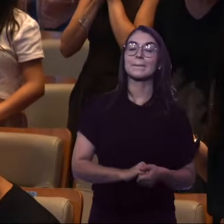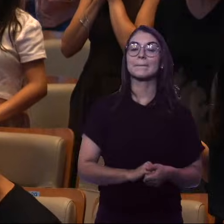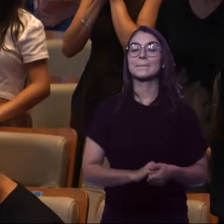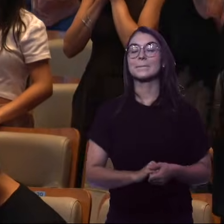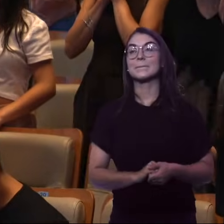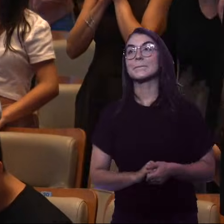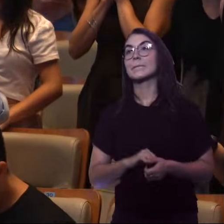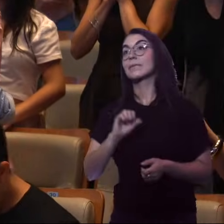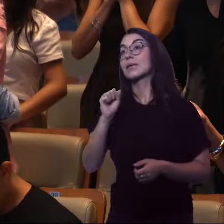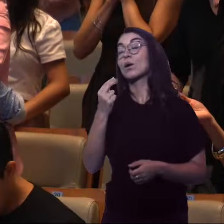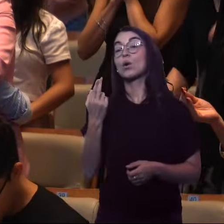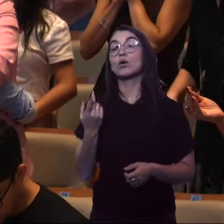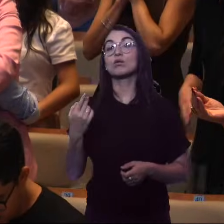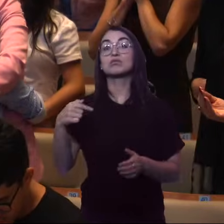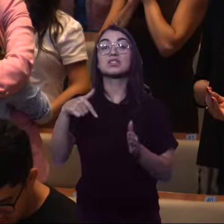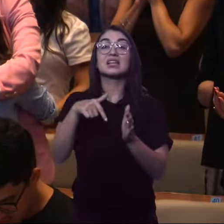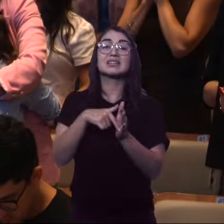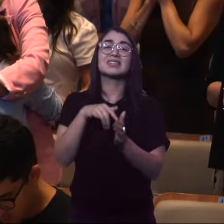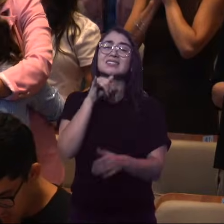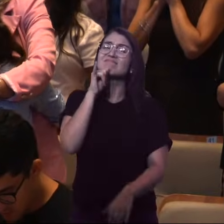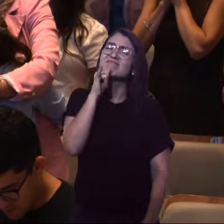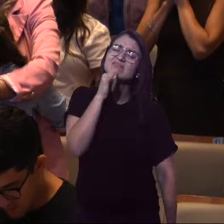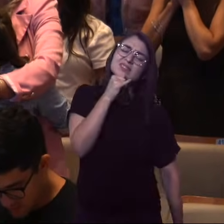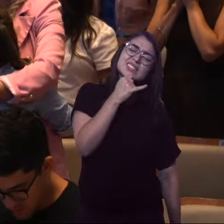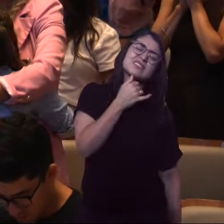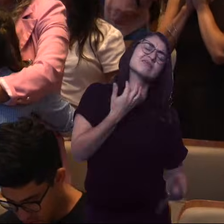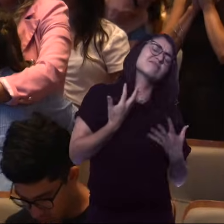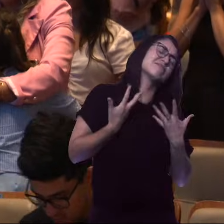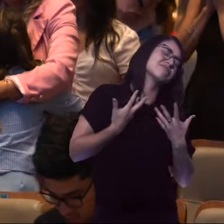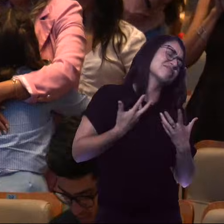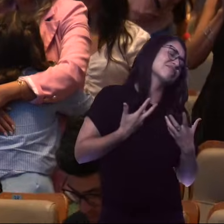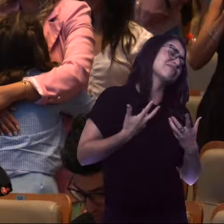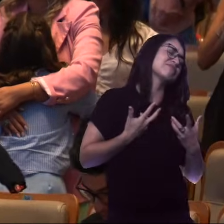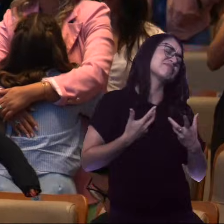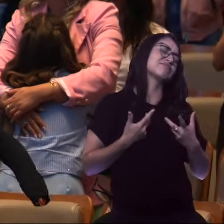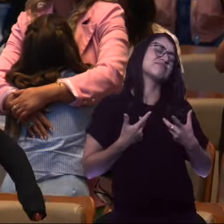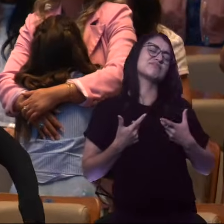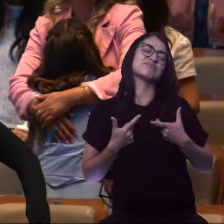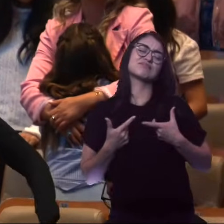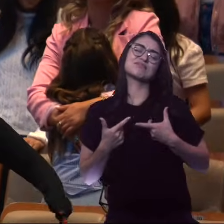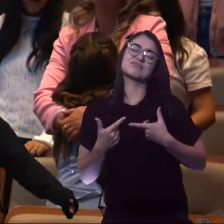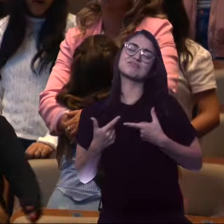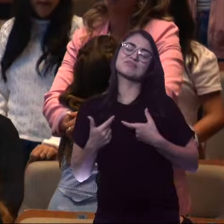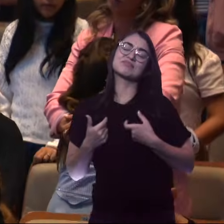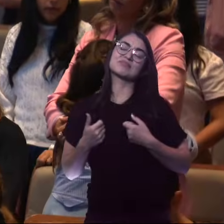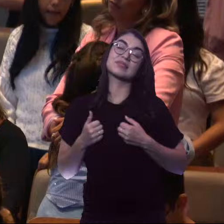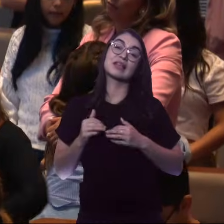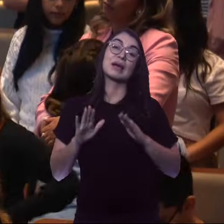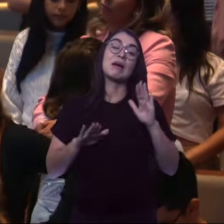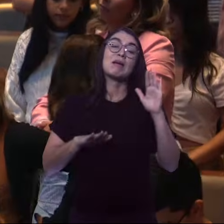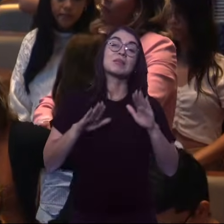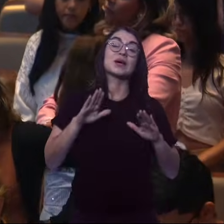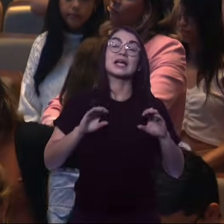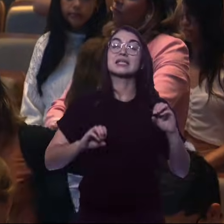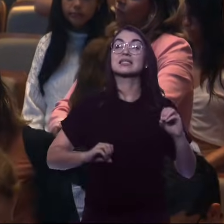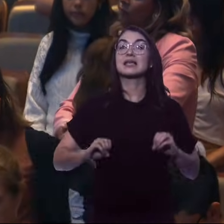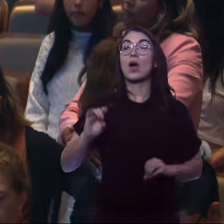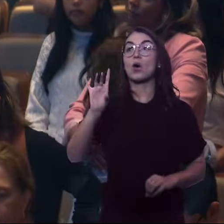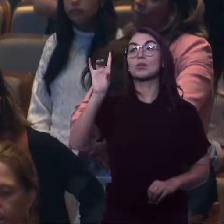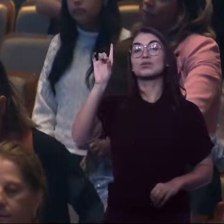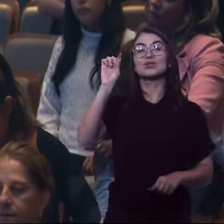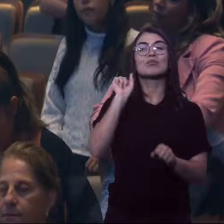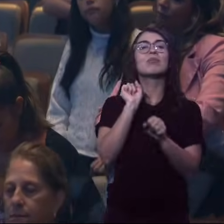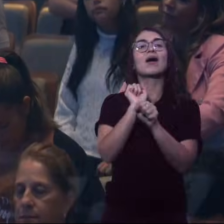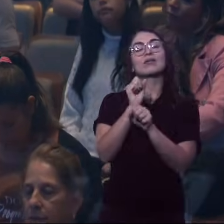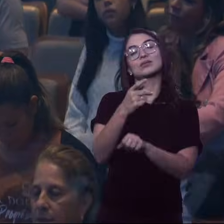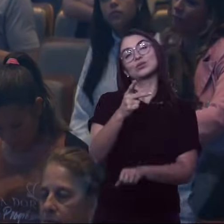Ou talvez você veio aqui e está desanimado. Parece que a obra de Deus parou na sua vida. E Deus